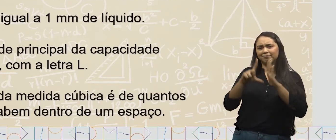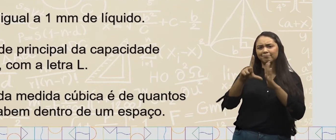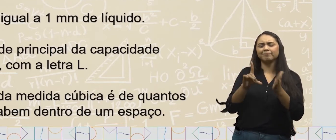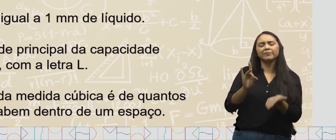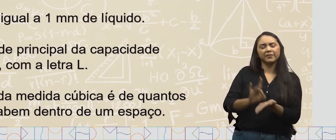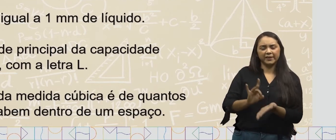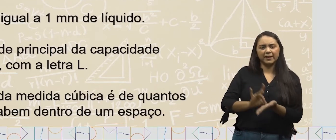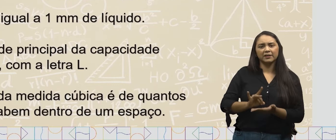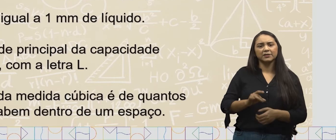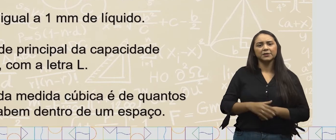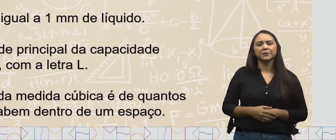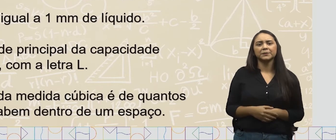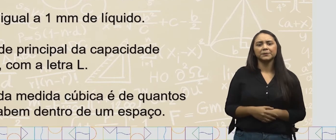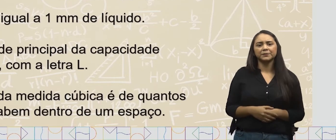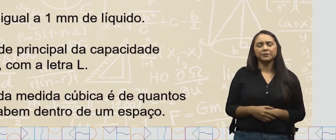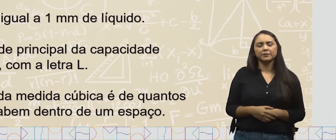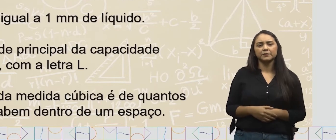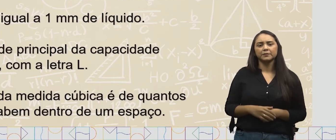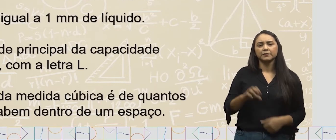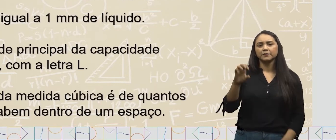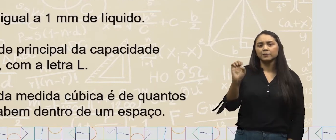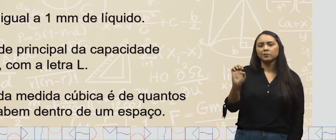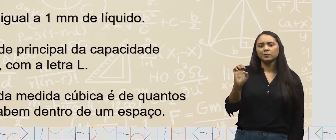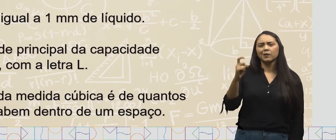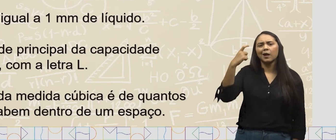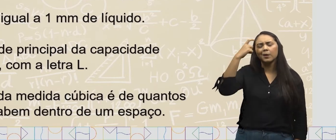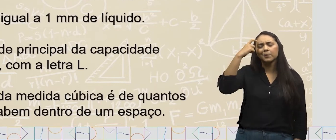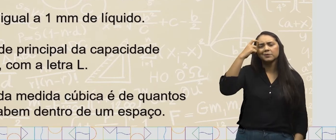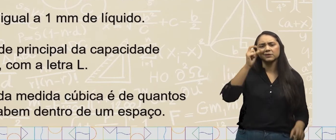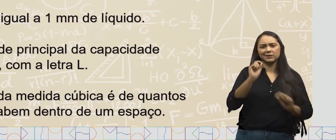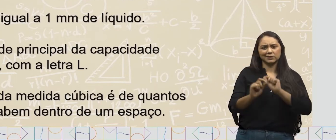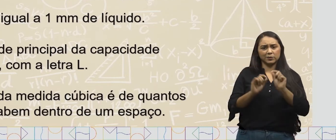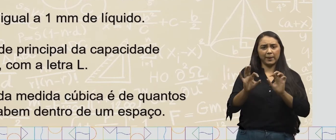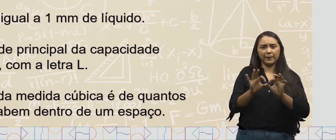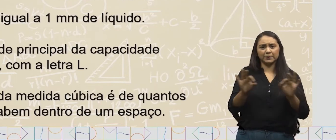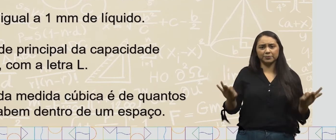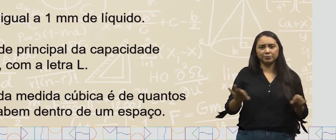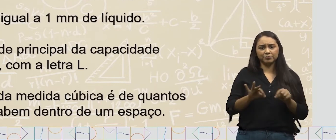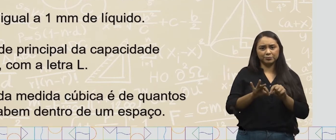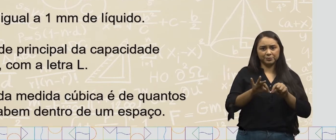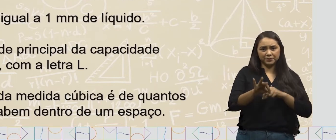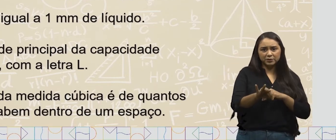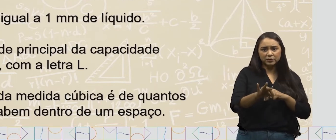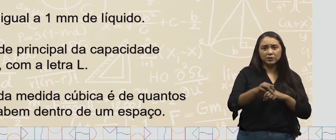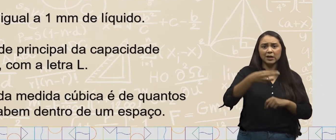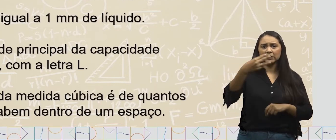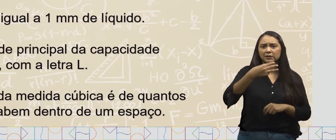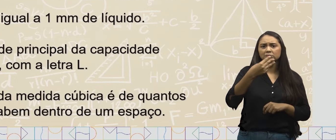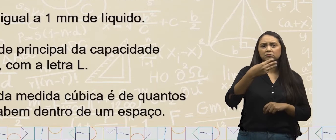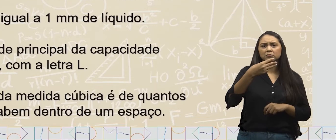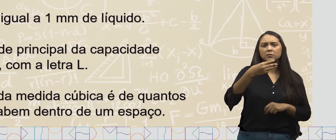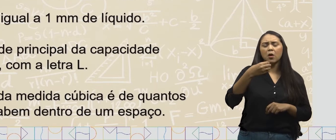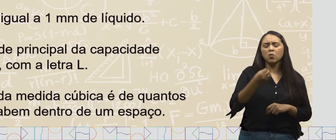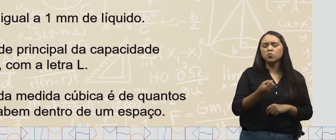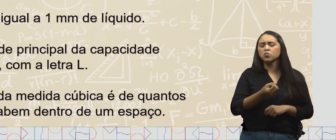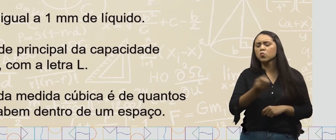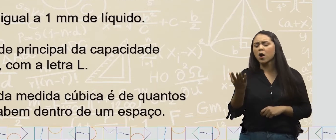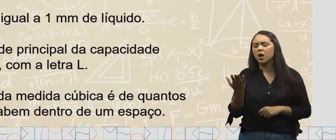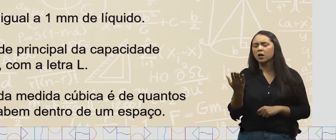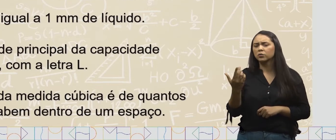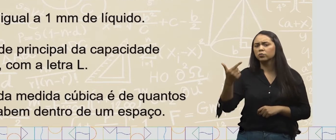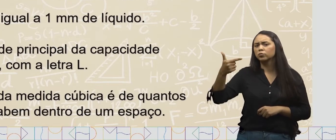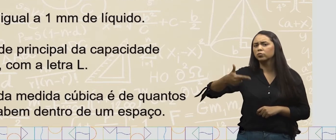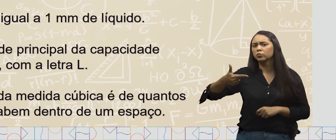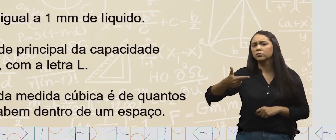a letra L. Letra E. A ideia da medida cúbica é de quantos